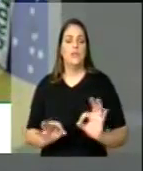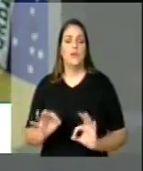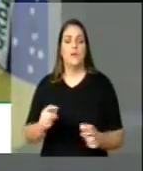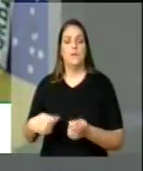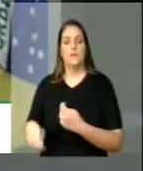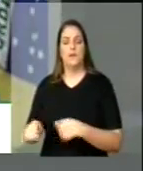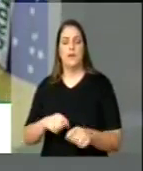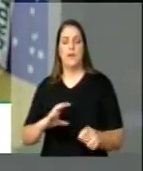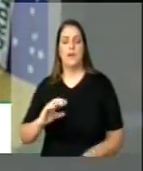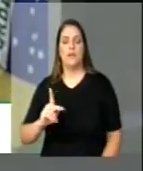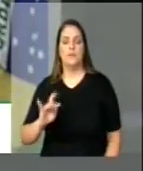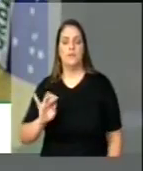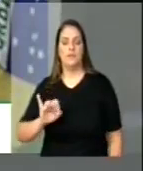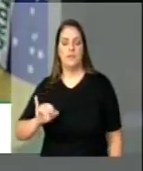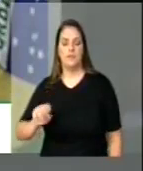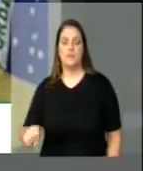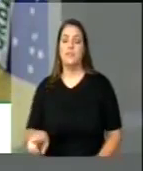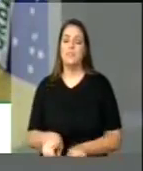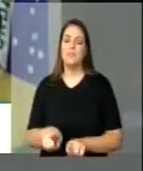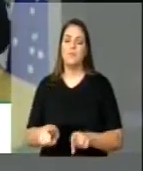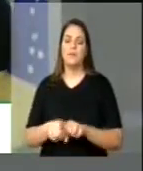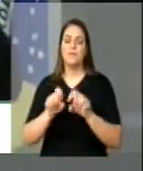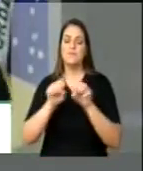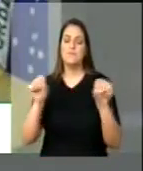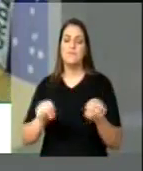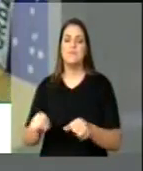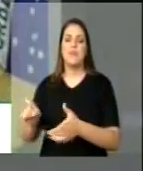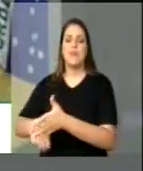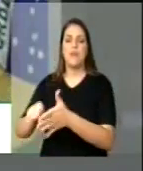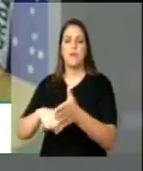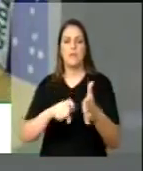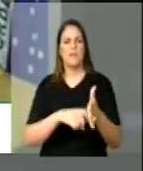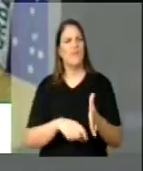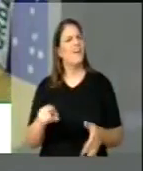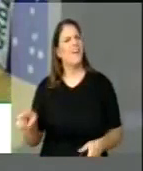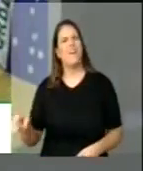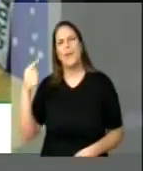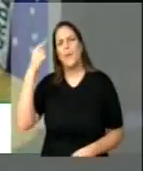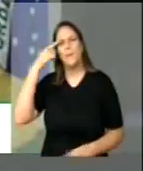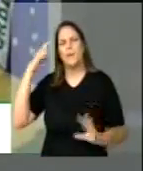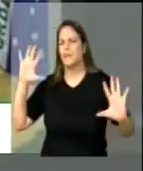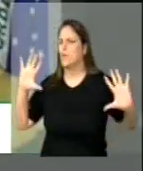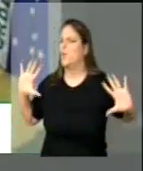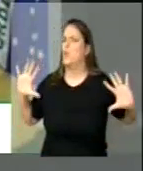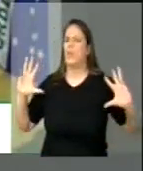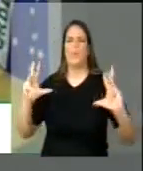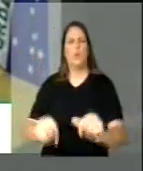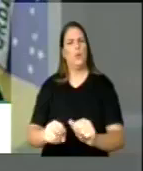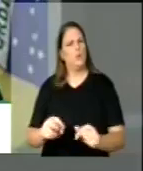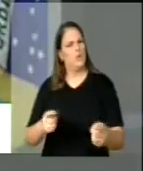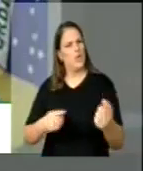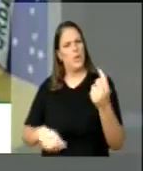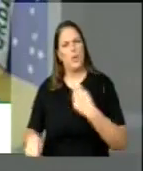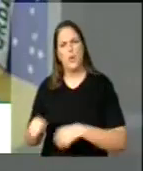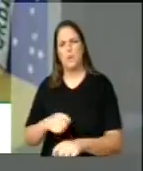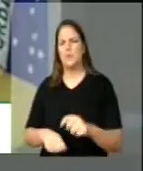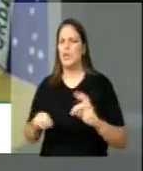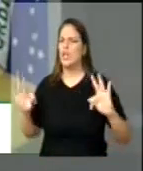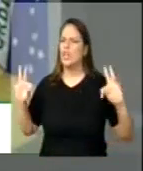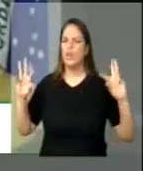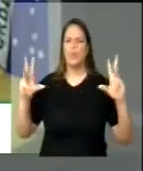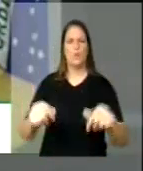sistema de arrecadação federal. Ele era global, ele pensava em todos os aspectos do funcionamento do